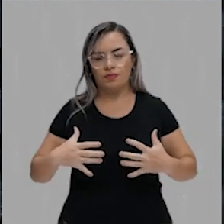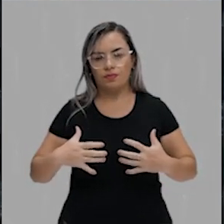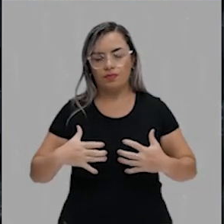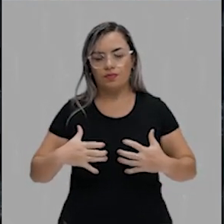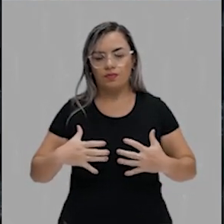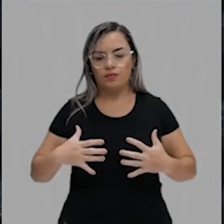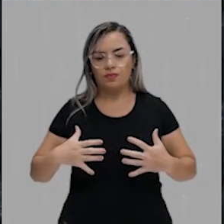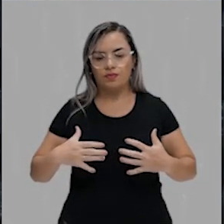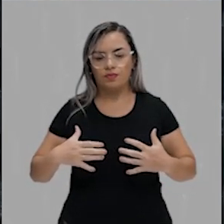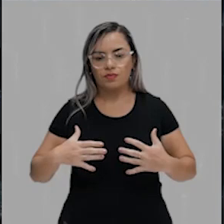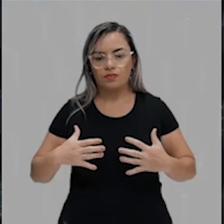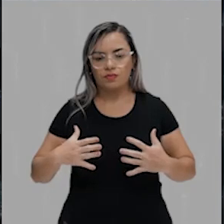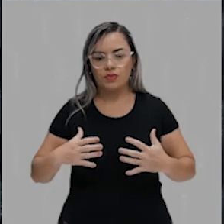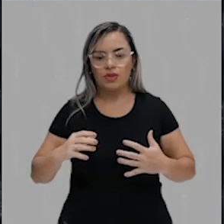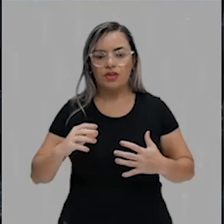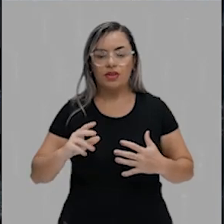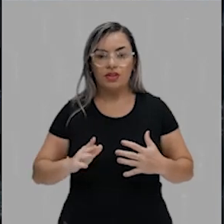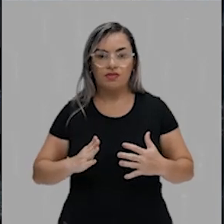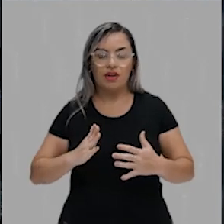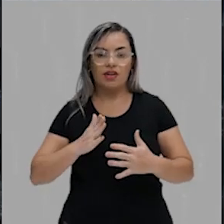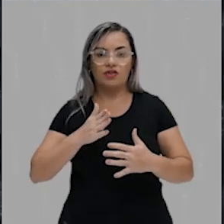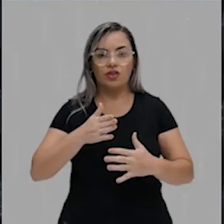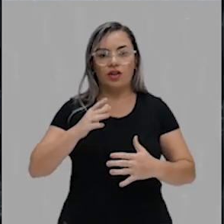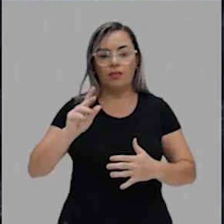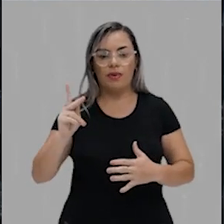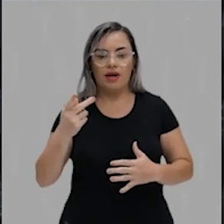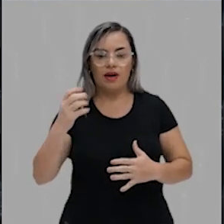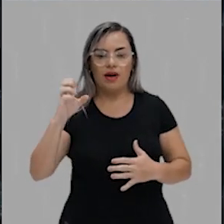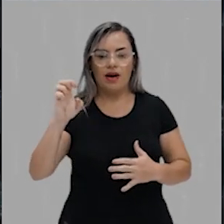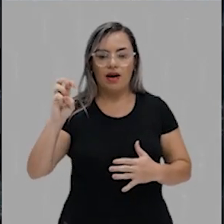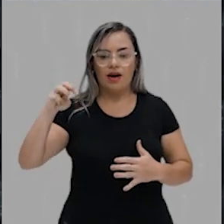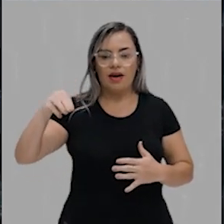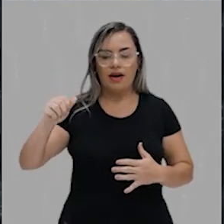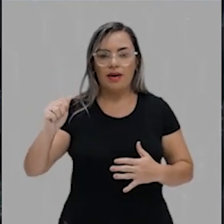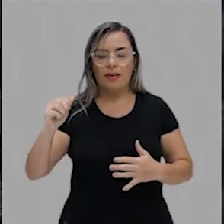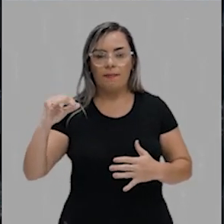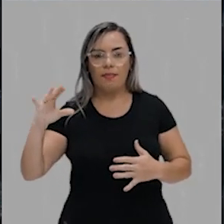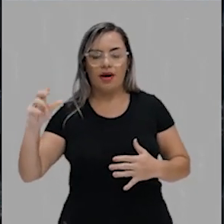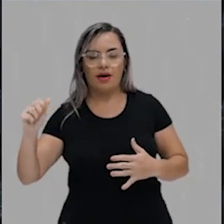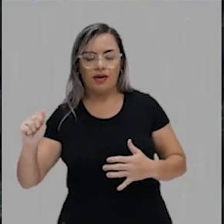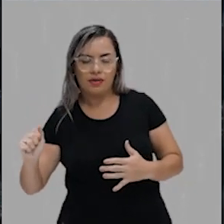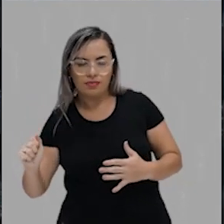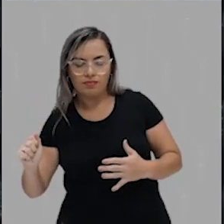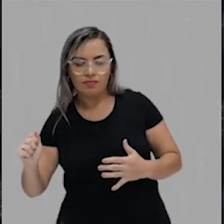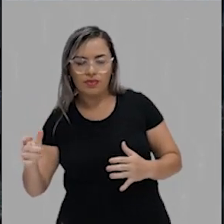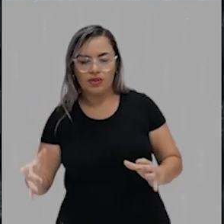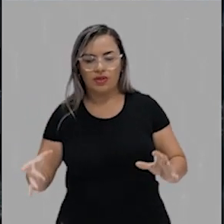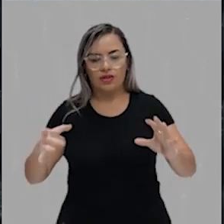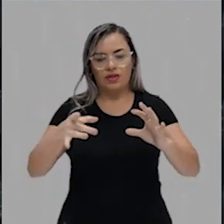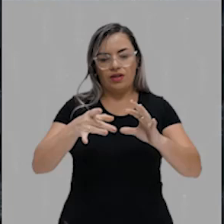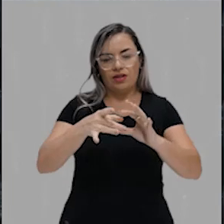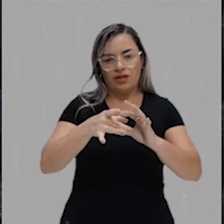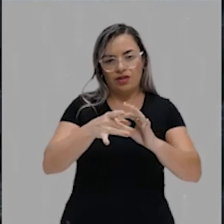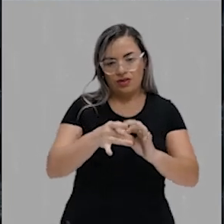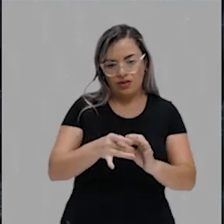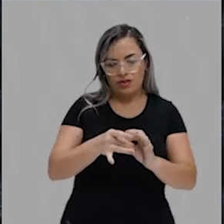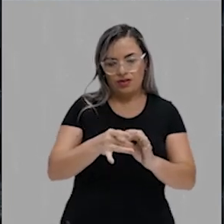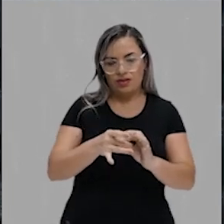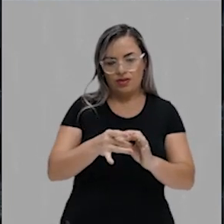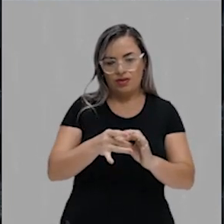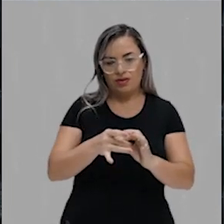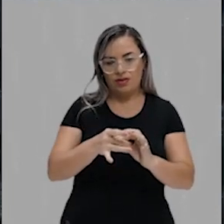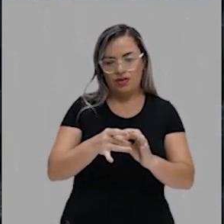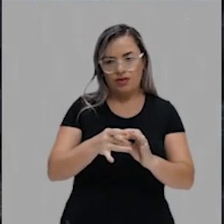para a hemácia, e o oxigênio ele tem que se associar com esse pigmento vermelho aqui, que é a